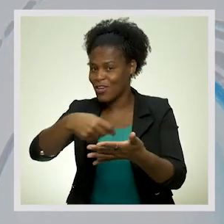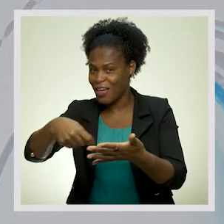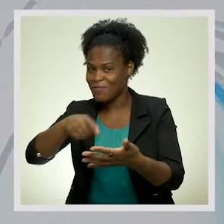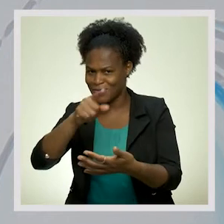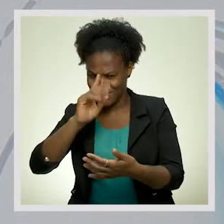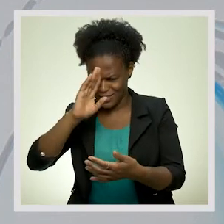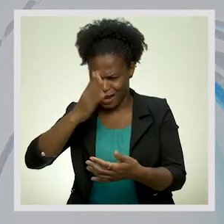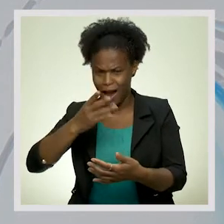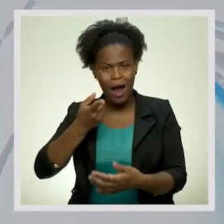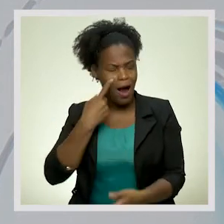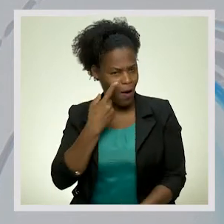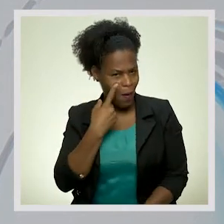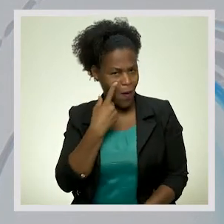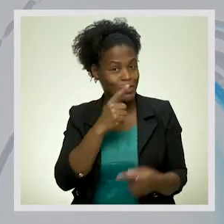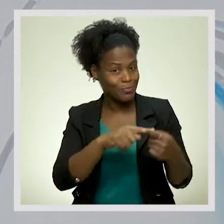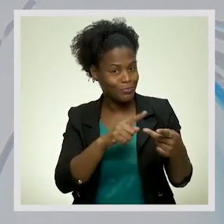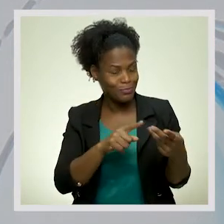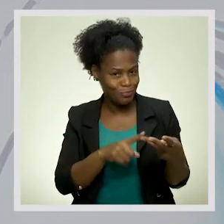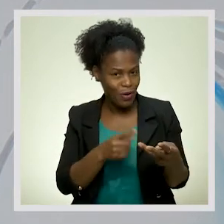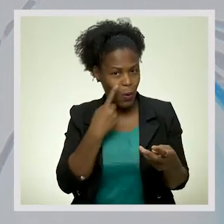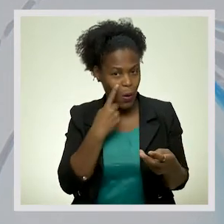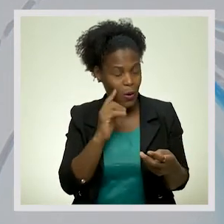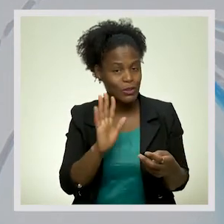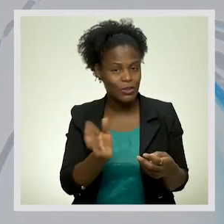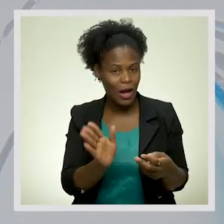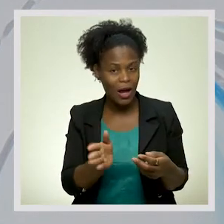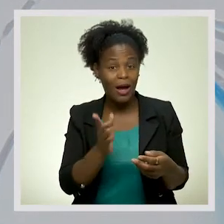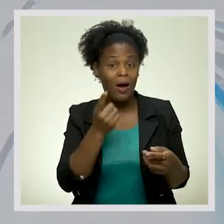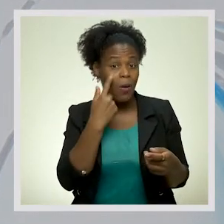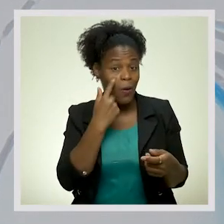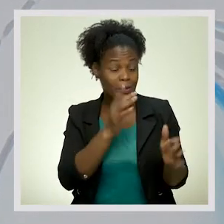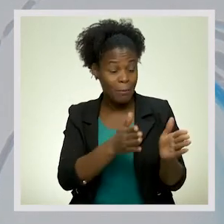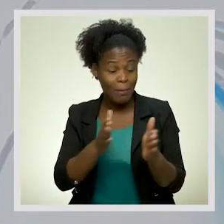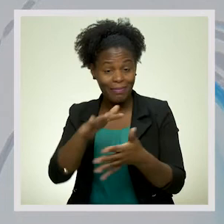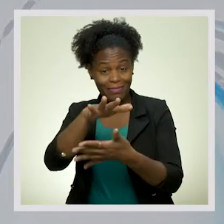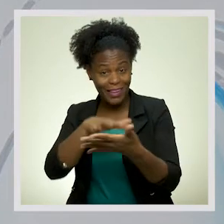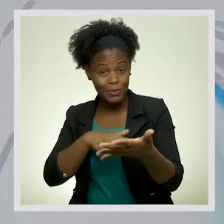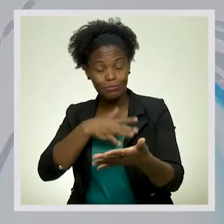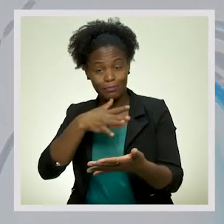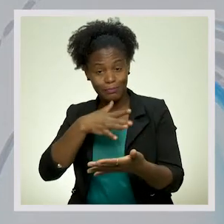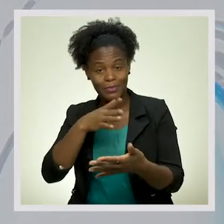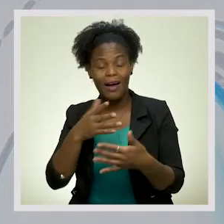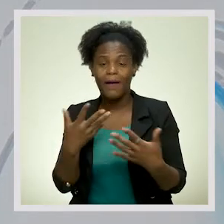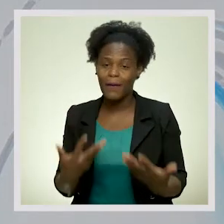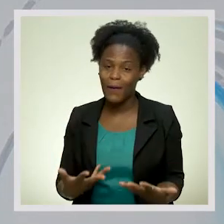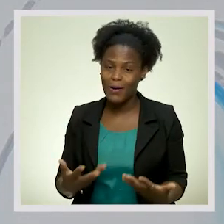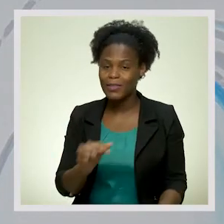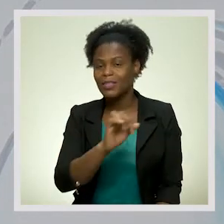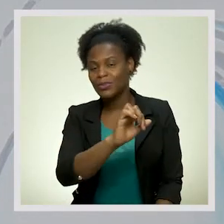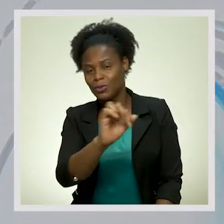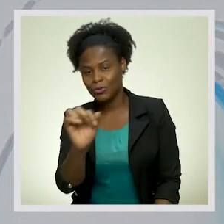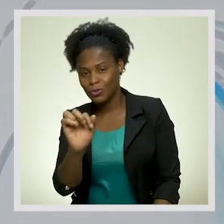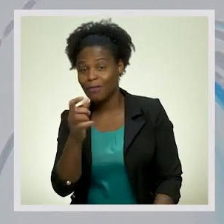os elementos, já conhecem as partes que compõem o texto narrativo. Então, agora, mãos à